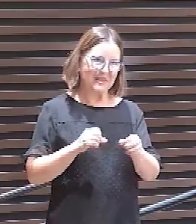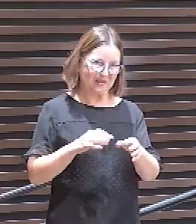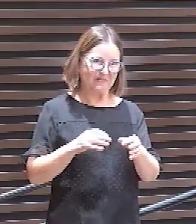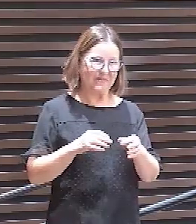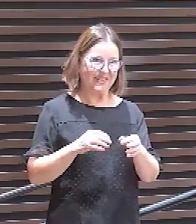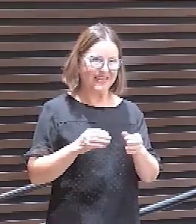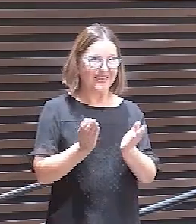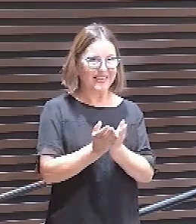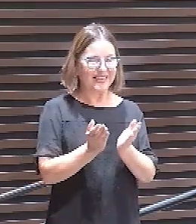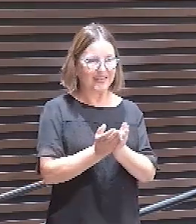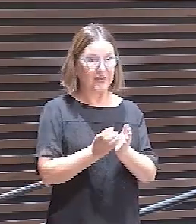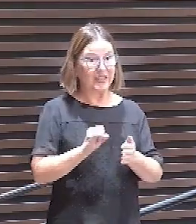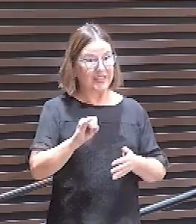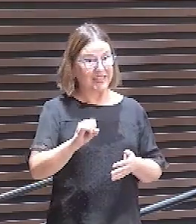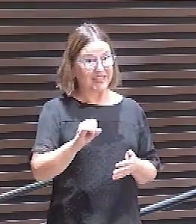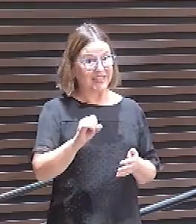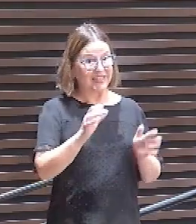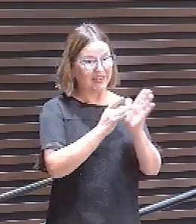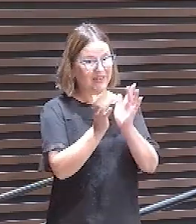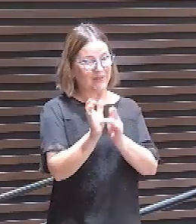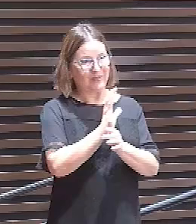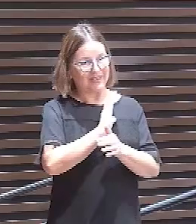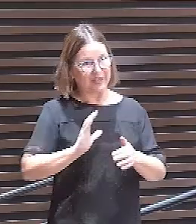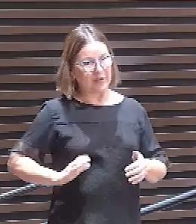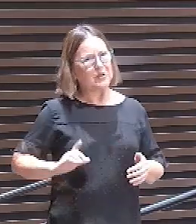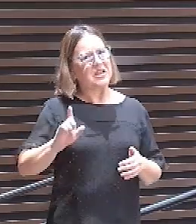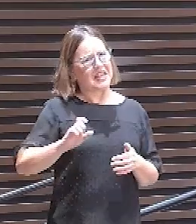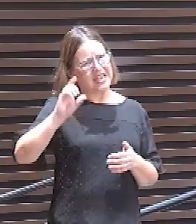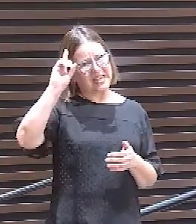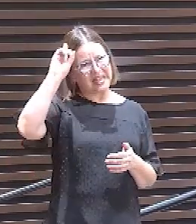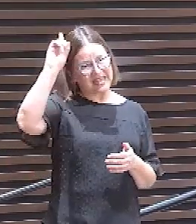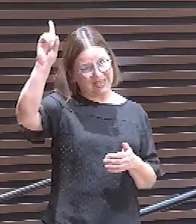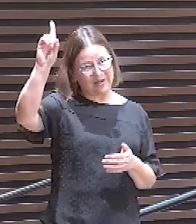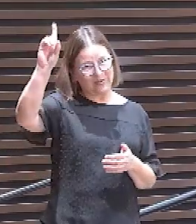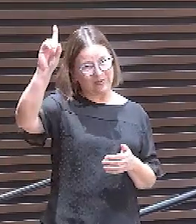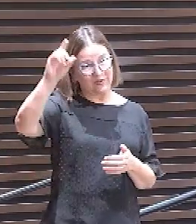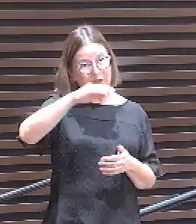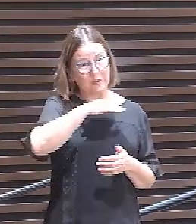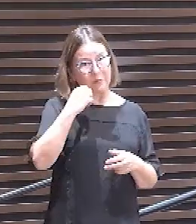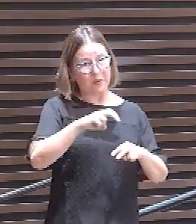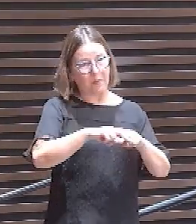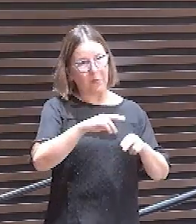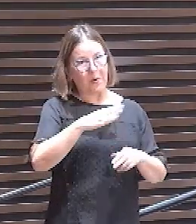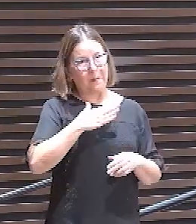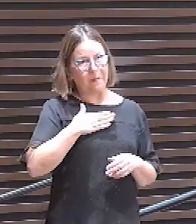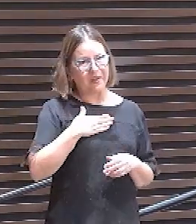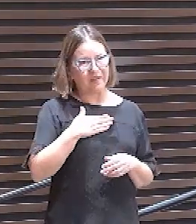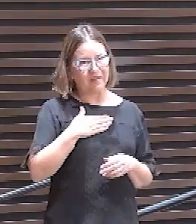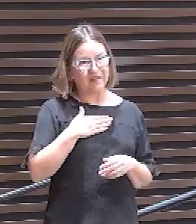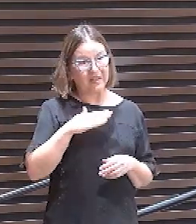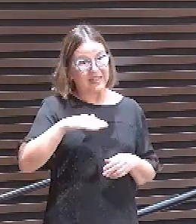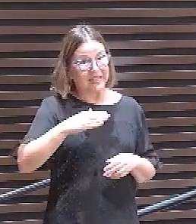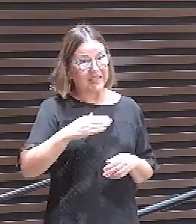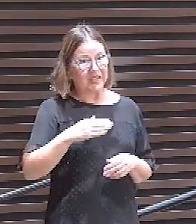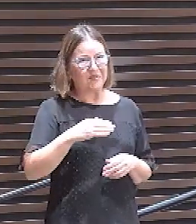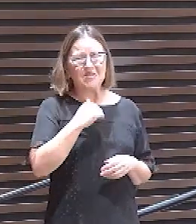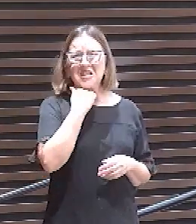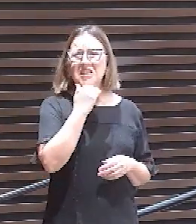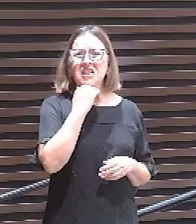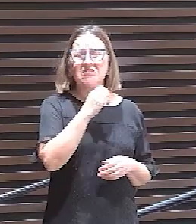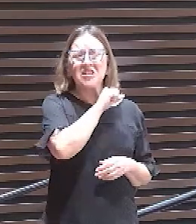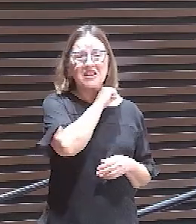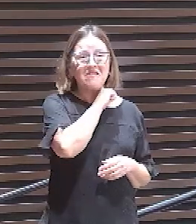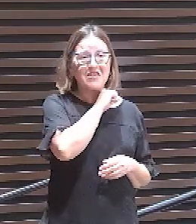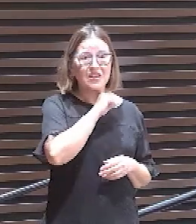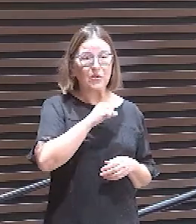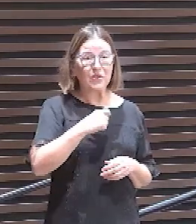Deus e morreu por mim, então nenhum sacrifício que eu fizer por ele pode ser